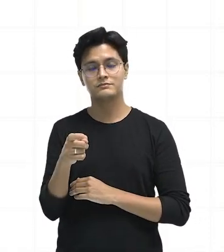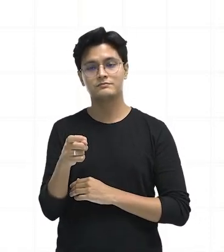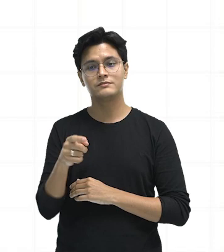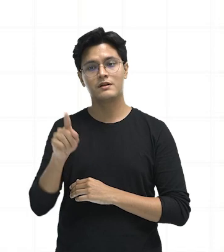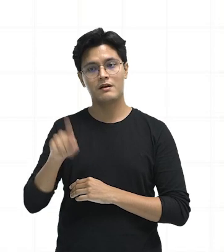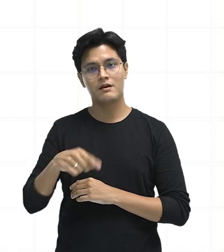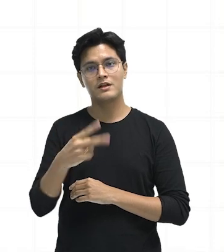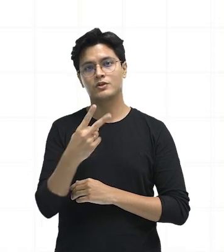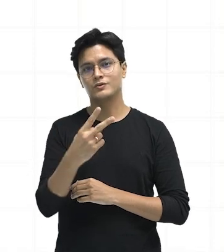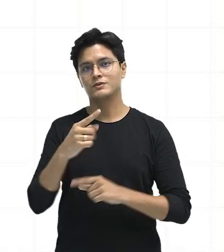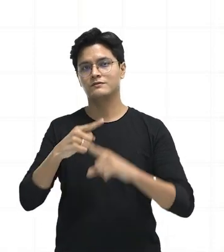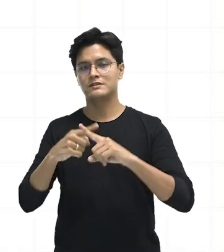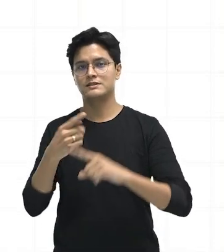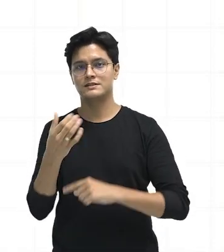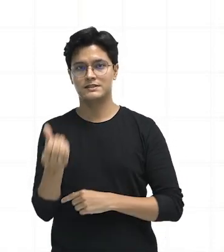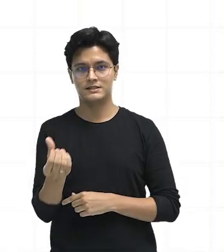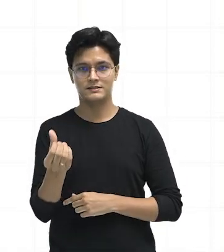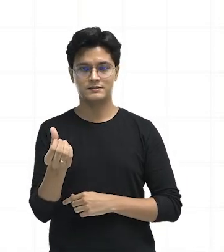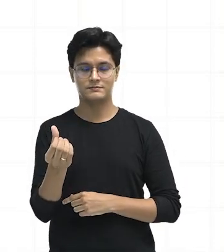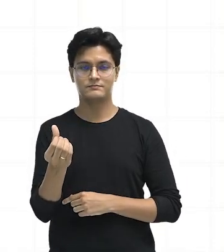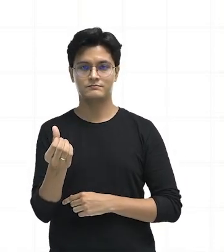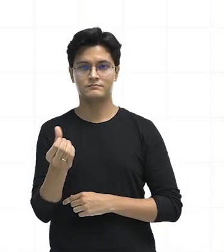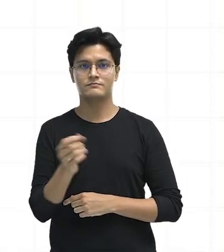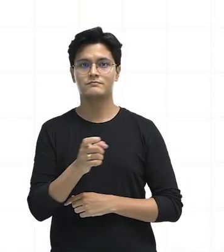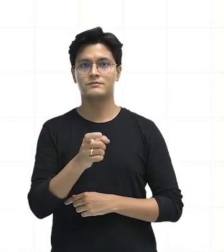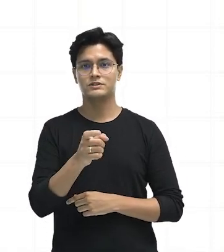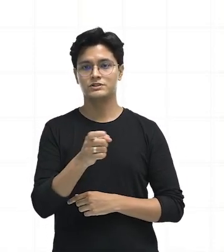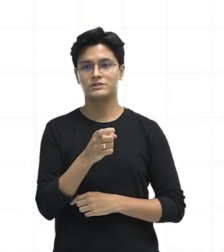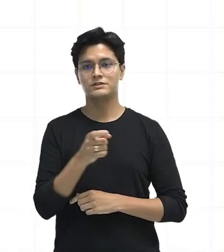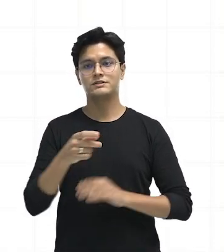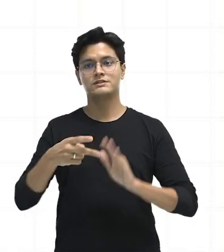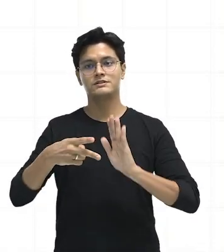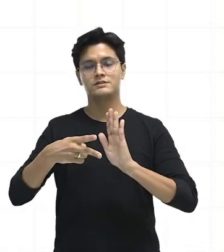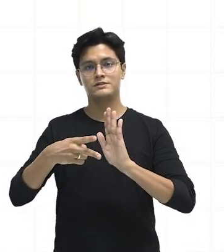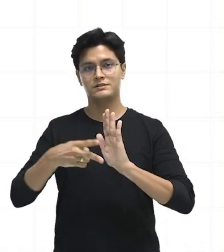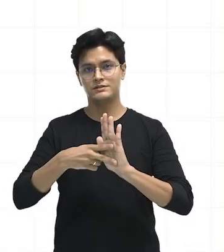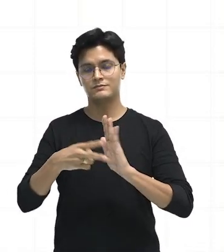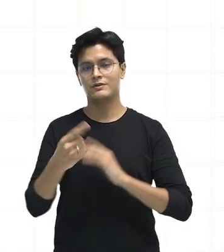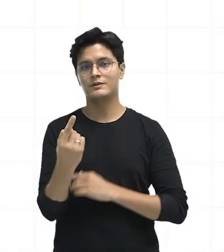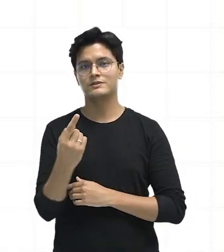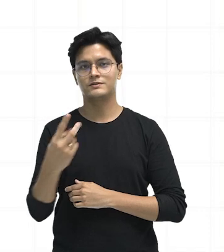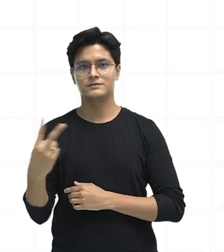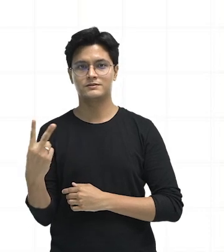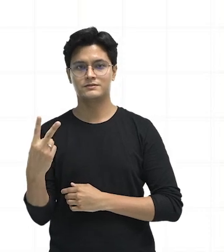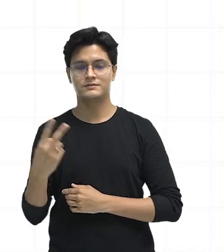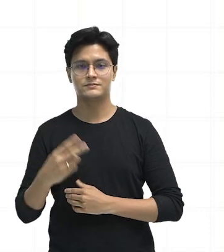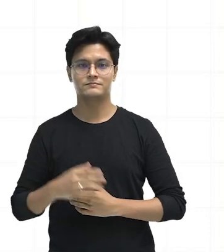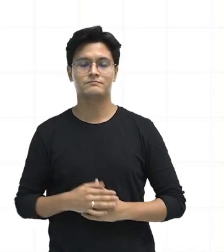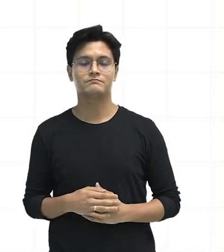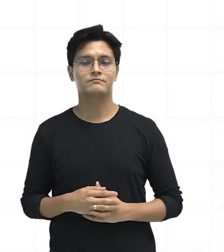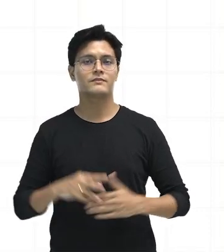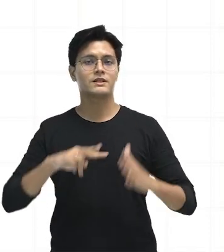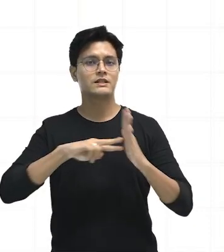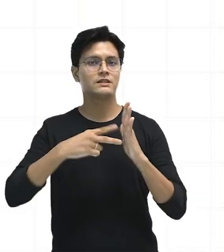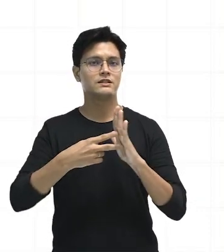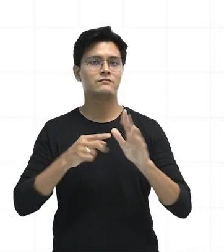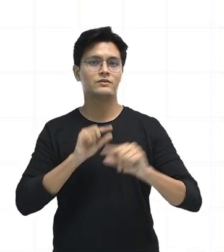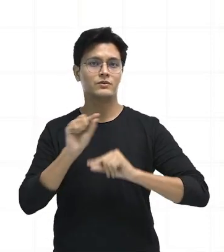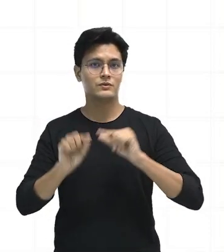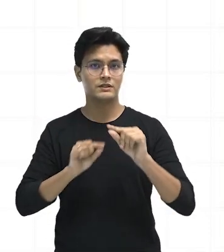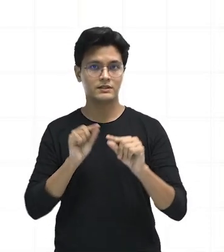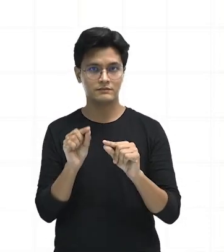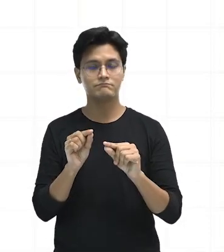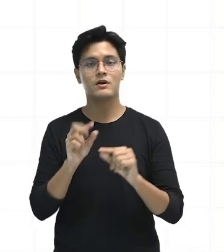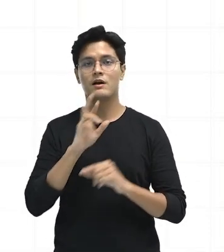coisa do que 2 vezes 6, onde 2 vezes 6 é igual a 12. Ou seja, pessoal,